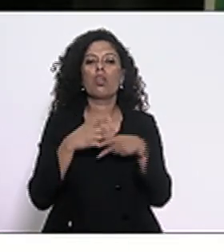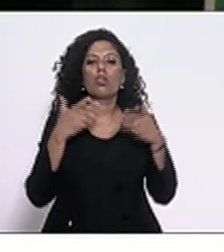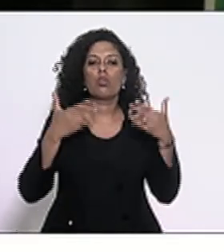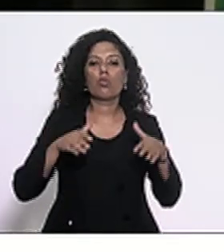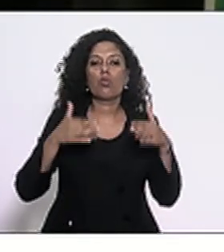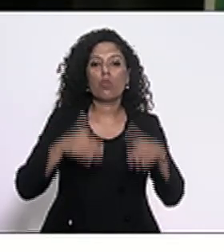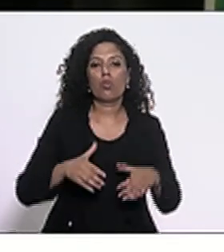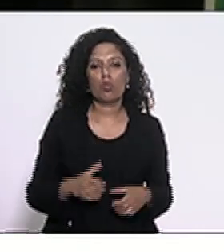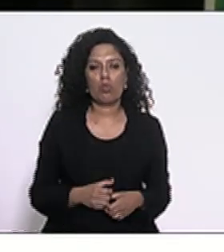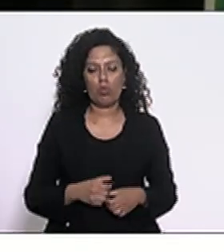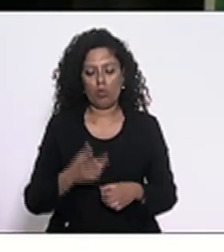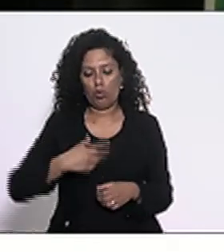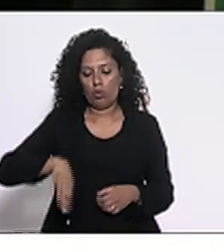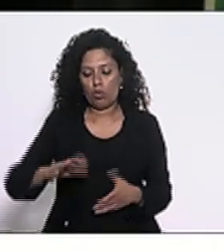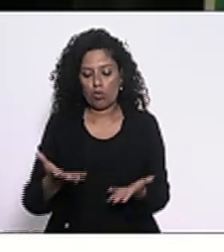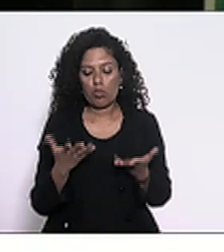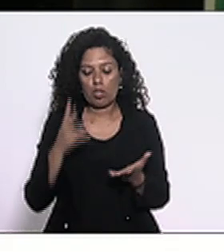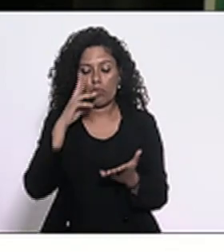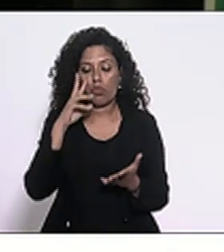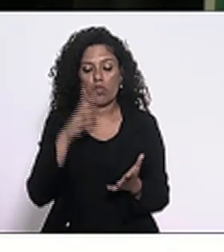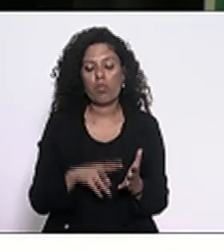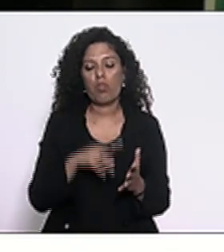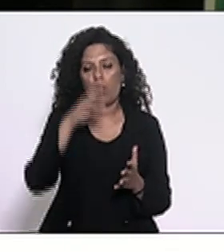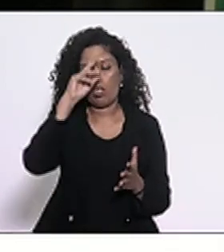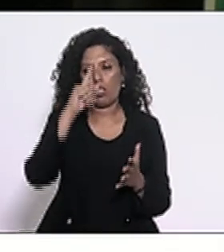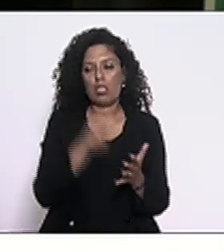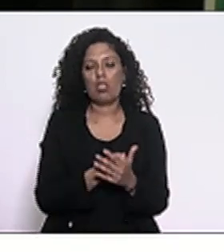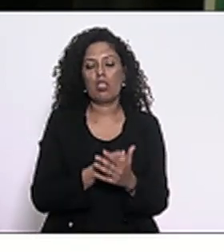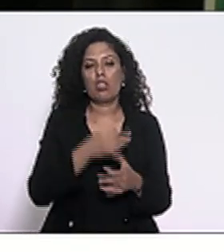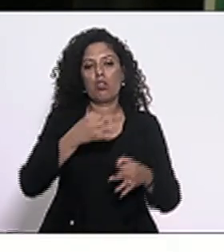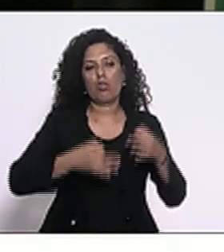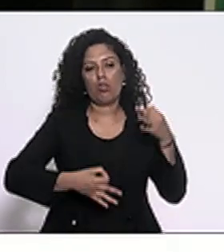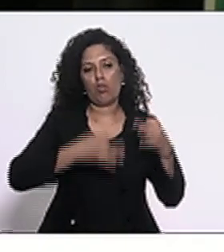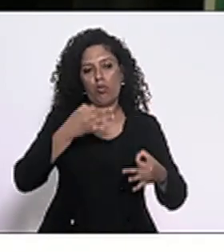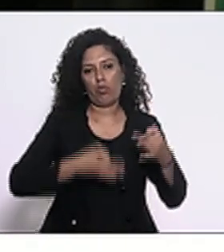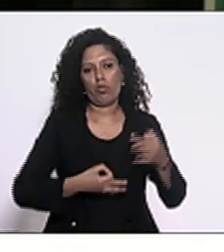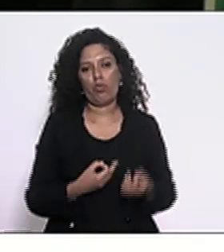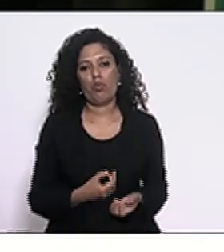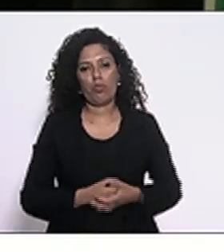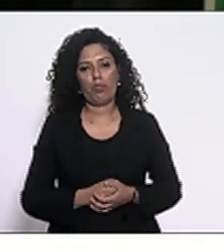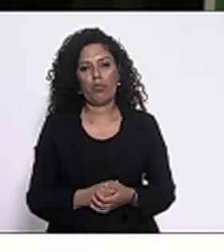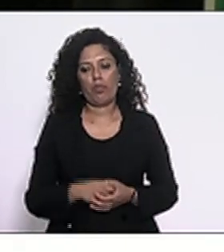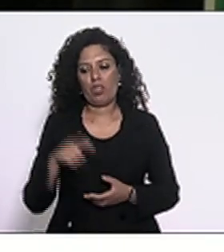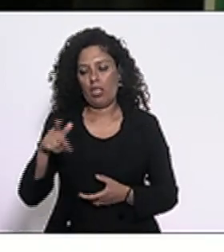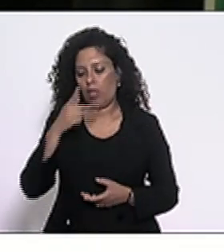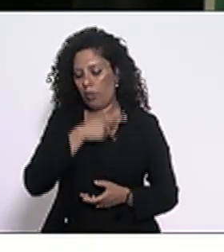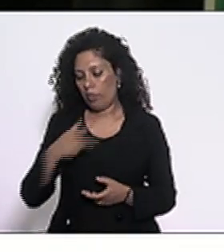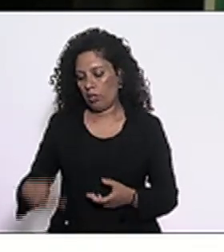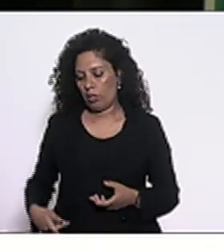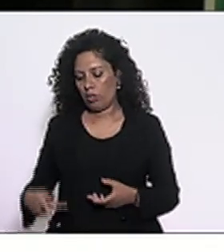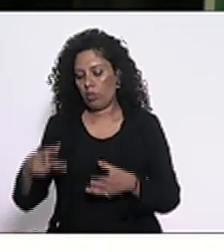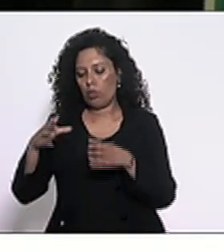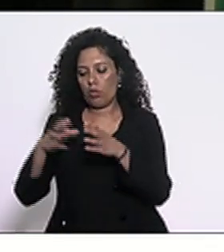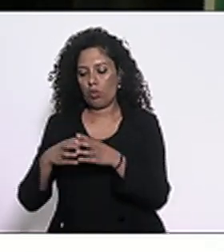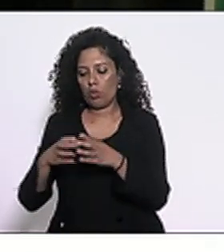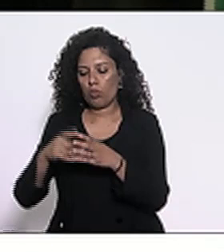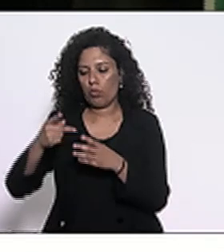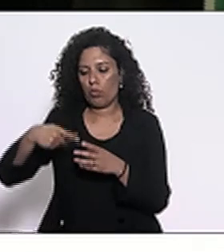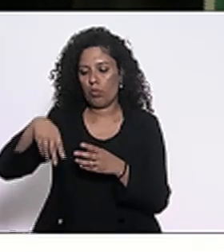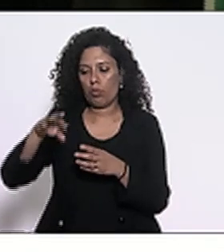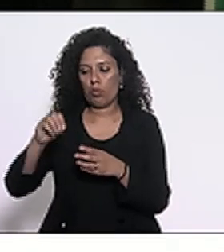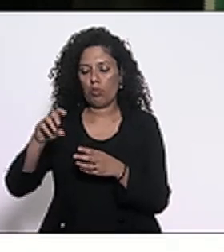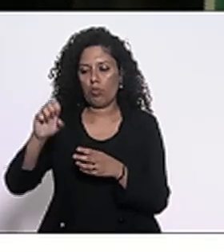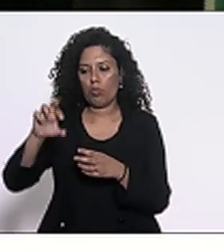decisão para nós, que a gente vai examinar o conteúdo dessa decisão, e se for o caso, o presidente do Proderj não pode fazer isso, nem deve, mas eu posso, a